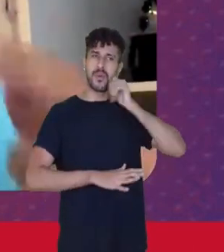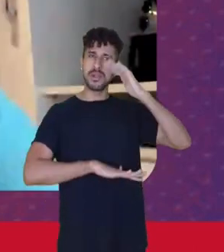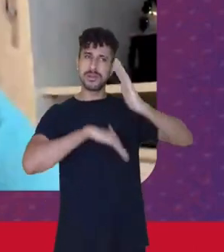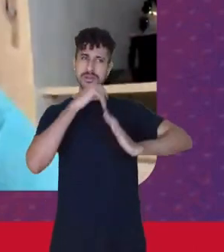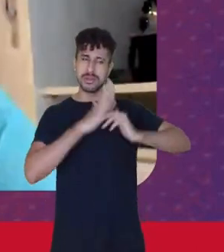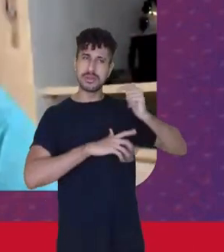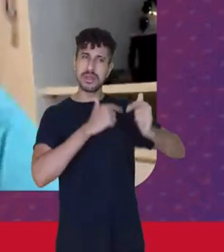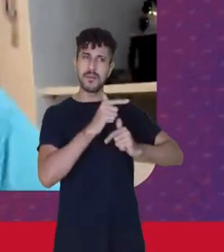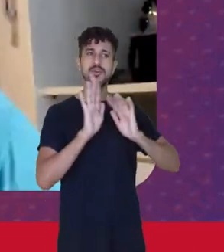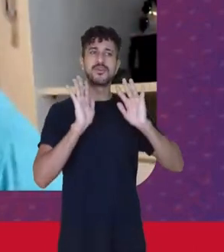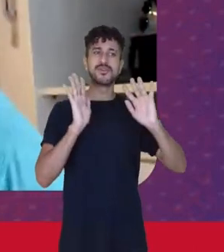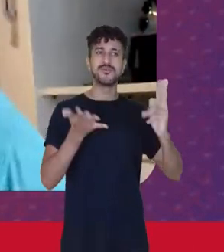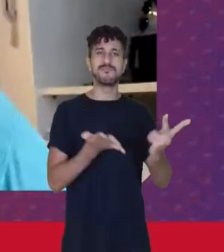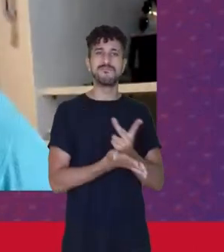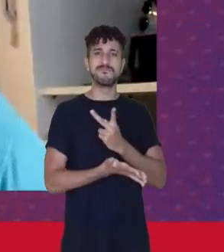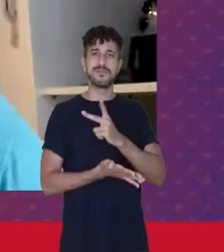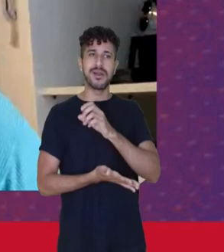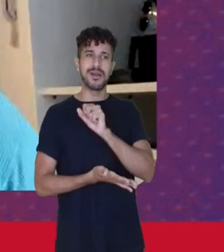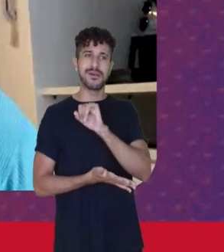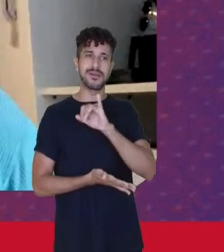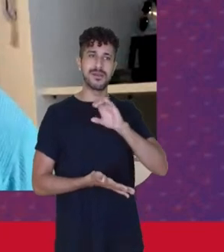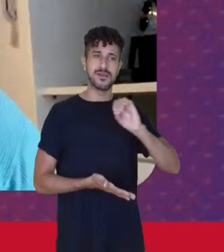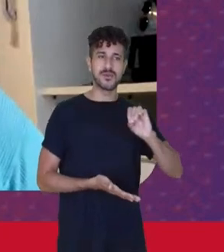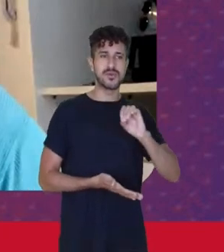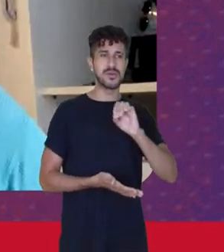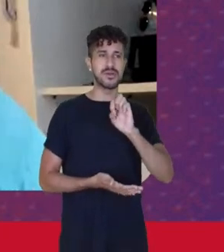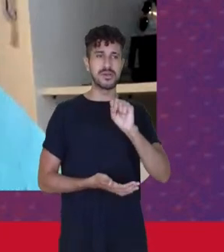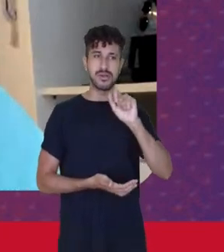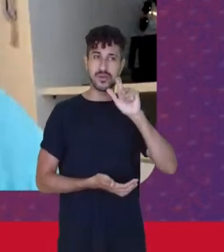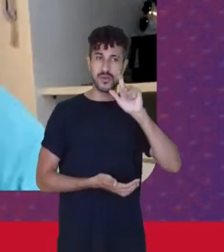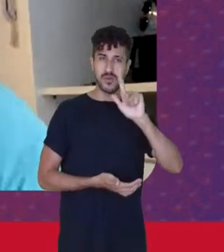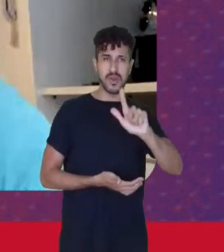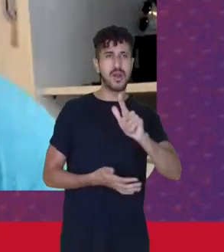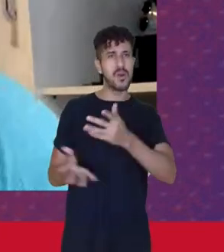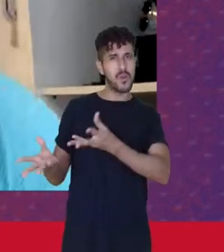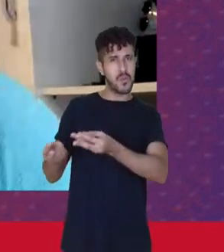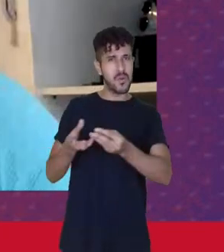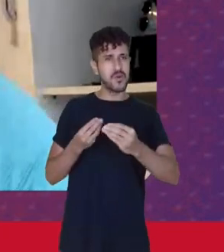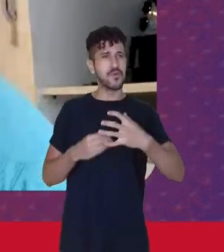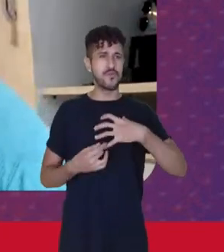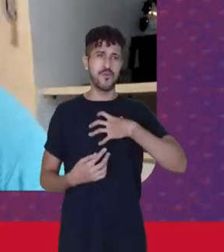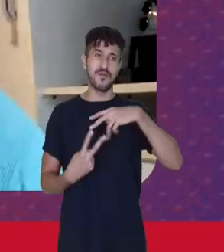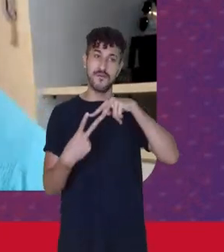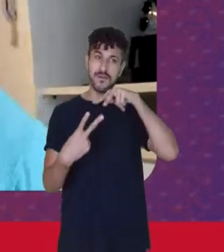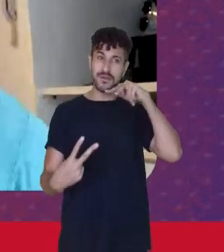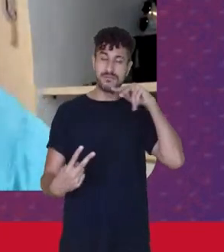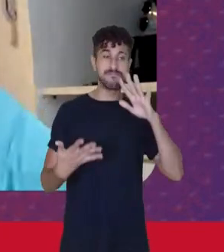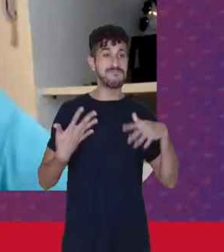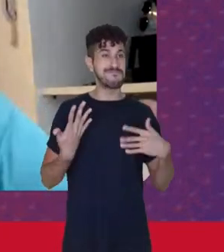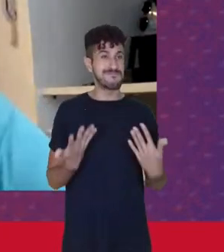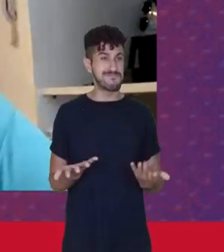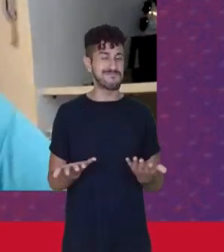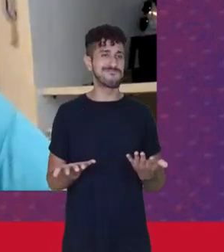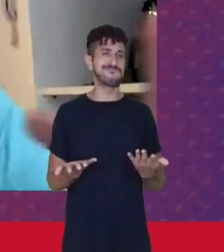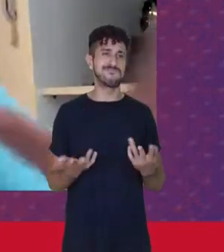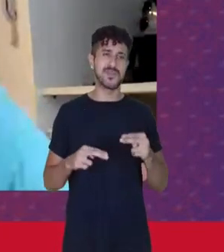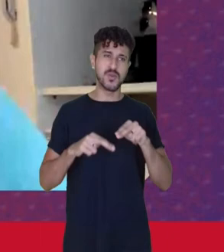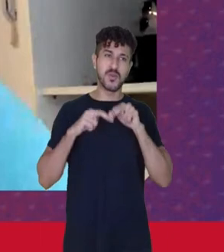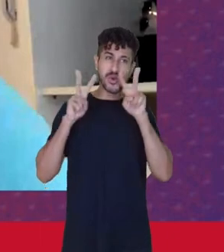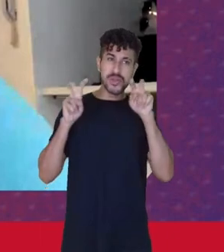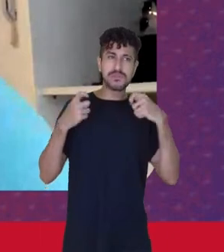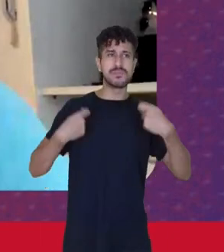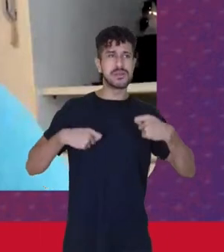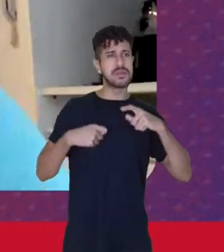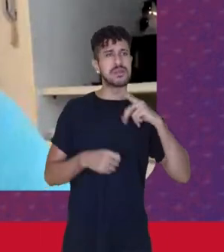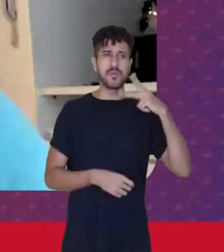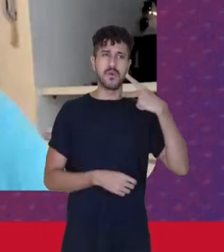trabalhadoras já sofreram assédio sexual, entende? E boa parte deles de forma online. Então, é por isso que precisa